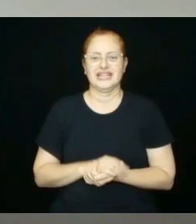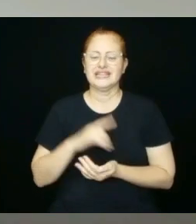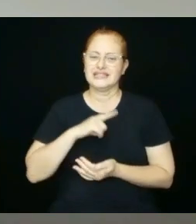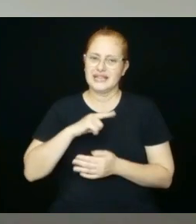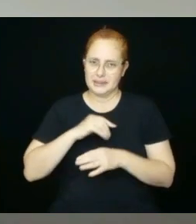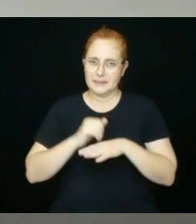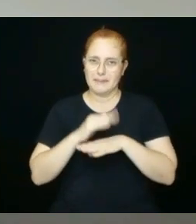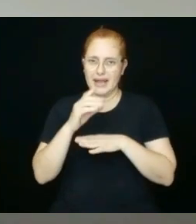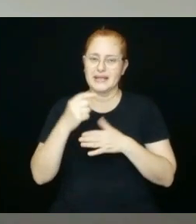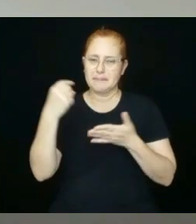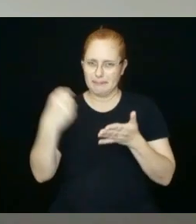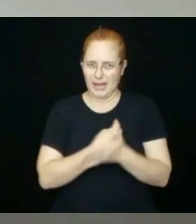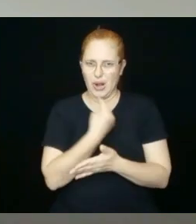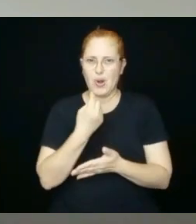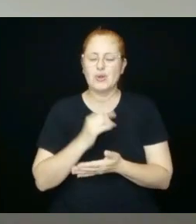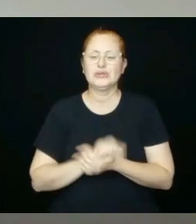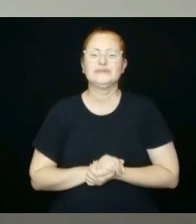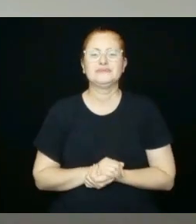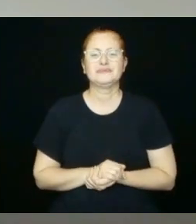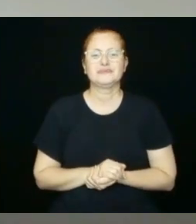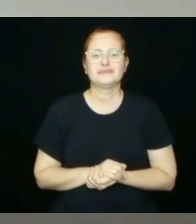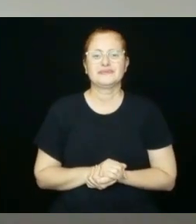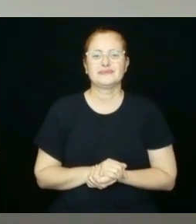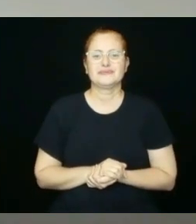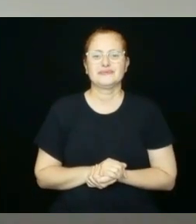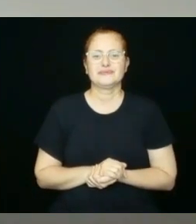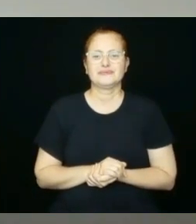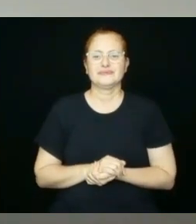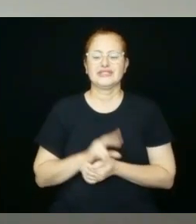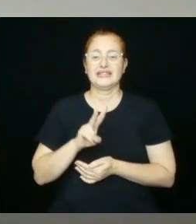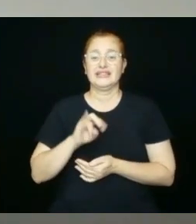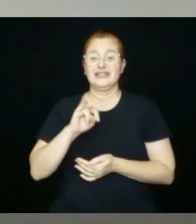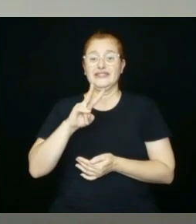Temos mais perguntas? Podemos... Vilma.